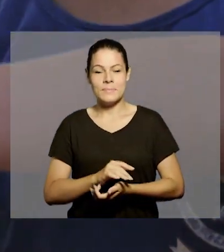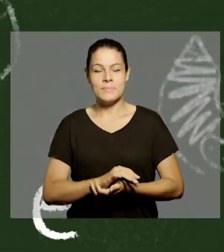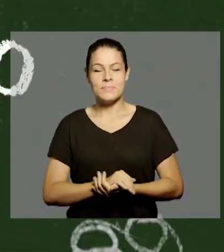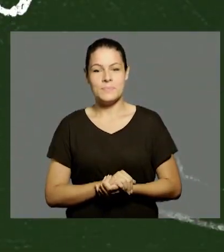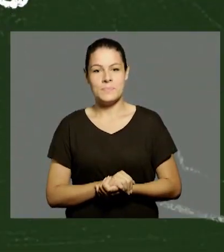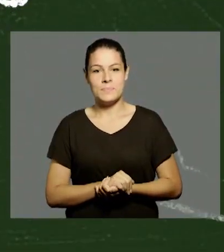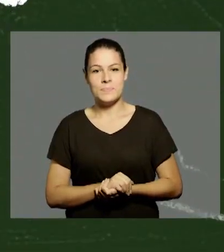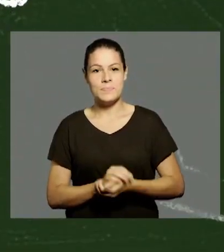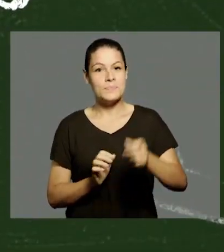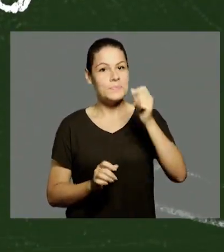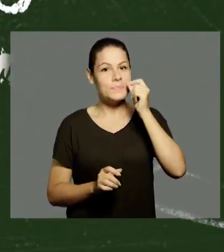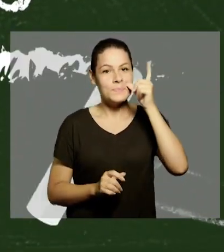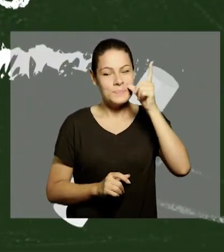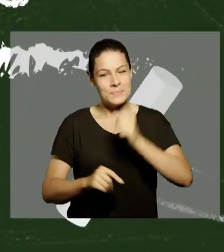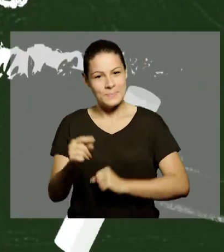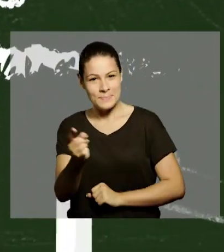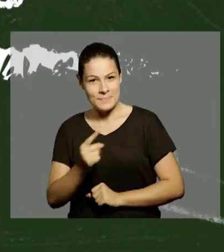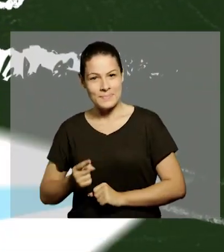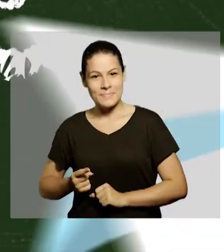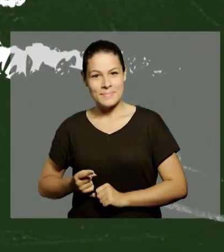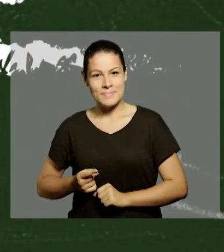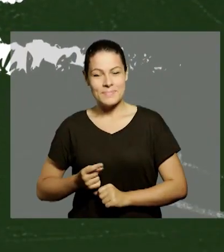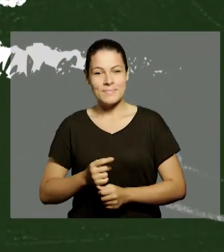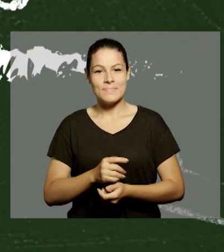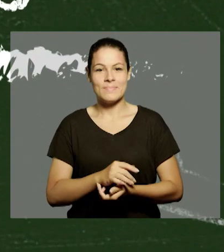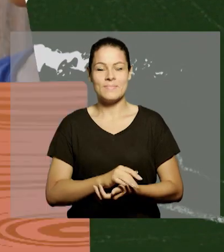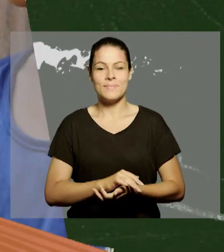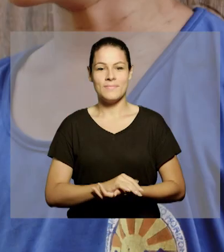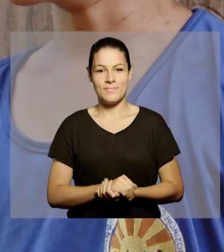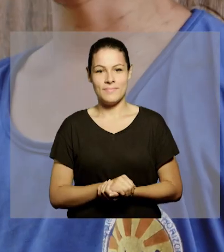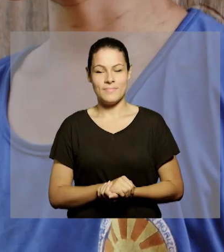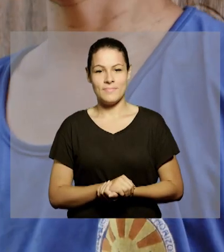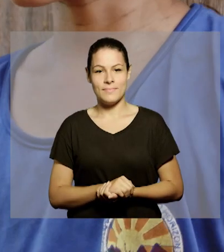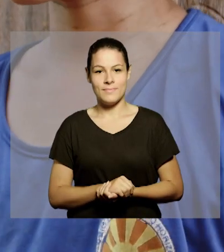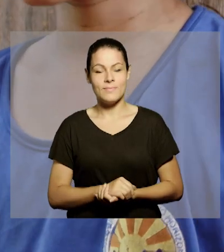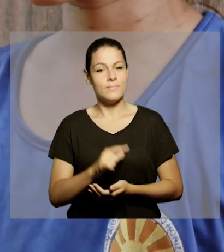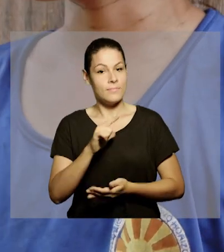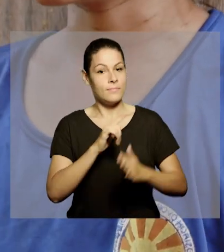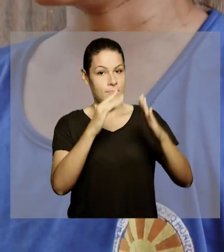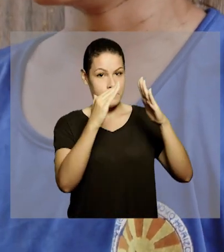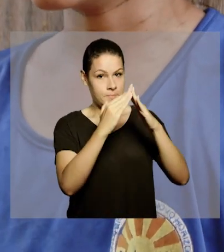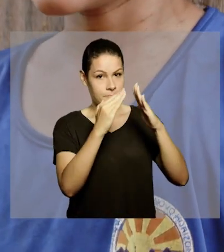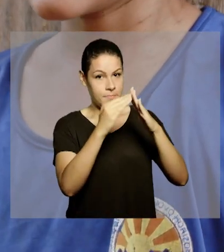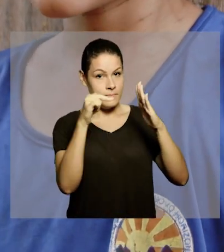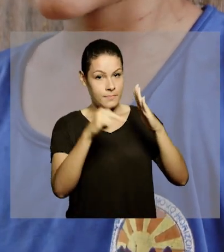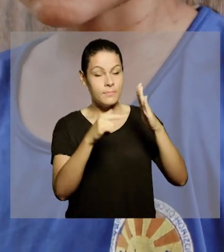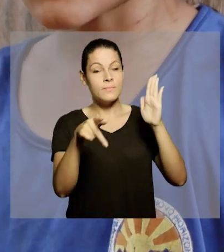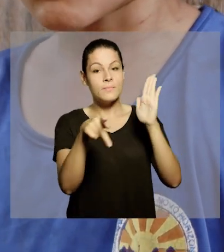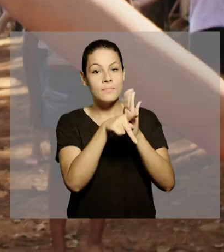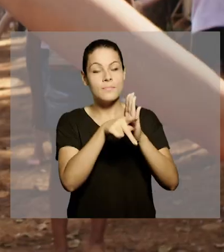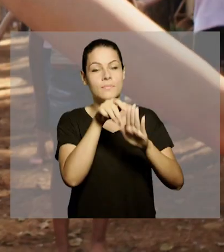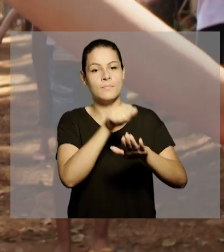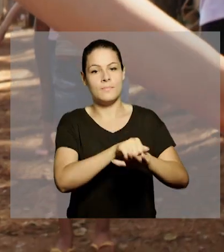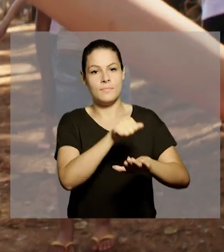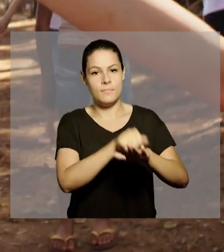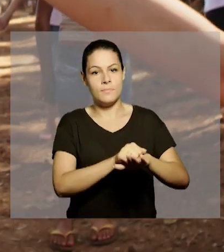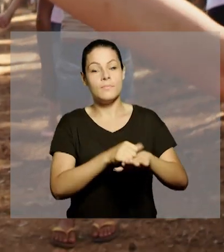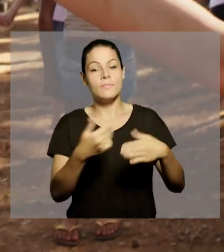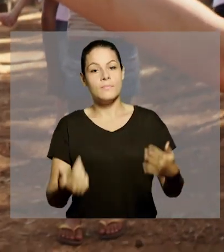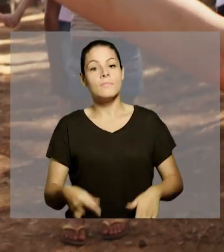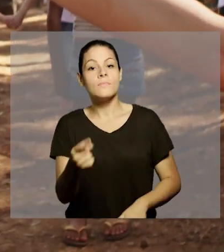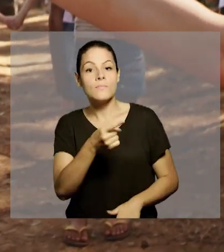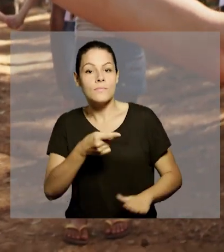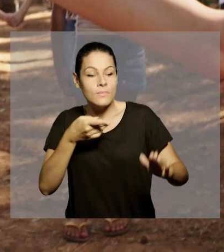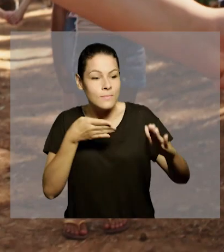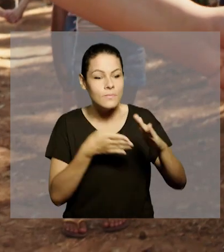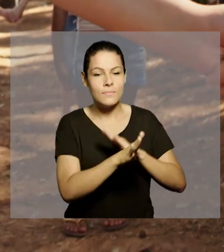Rato. Gato e Rato. Tem uma casinha e ela é dos pobres. Deu o ratinho entre